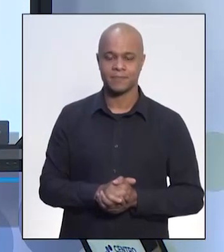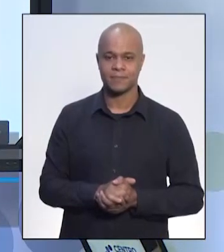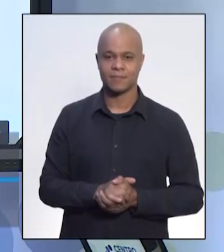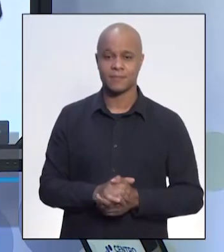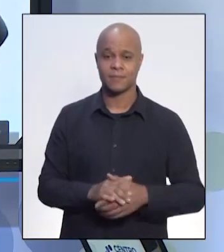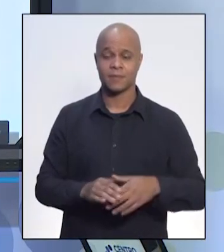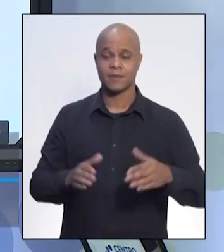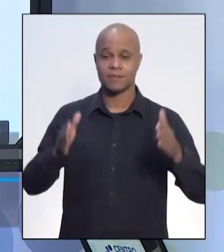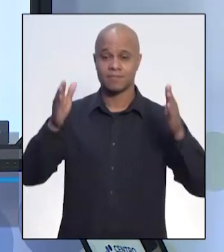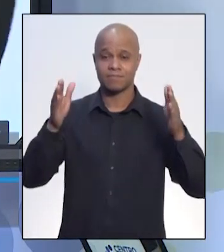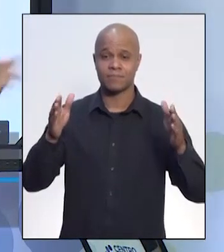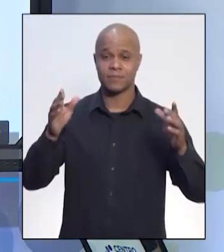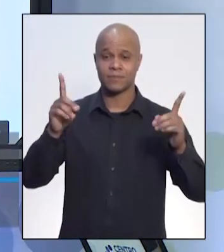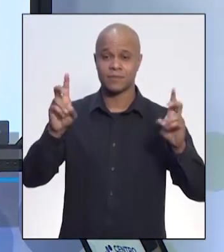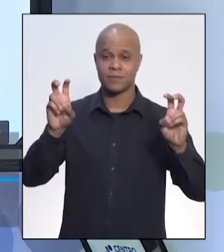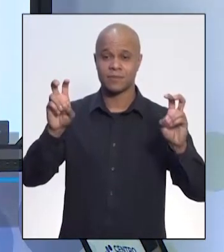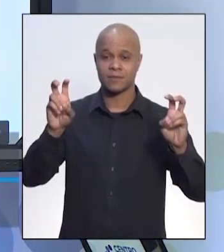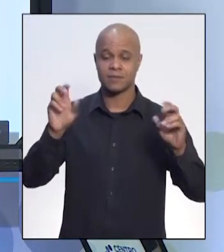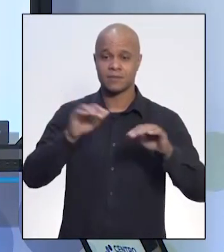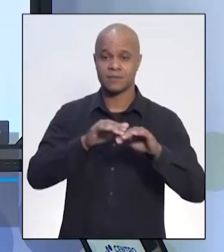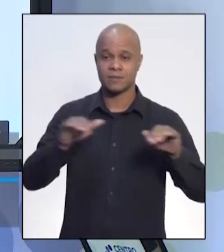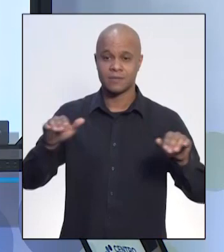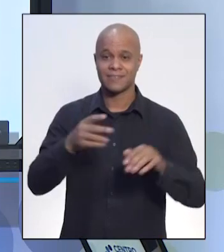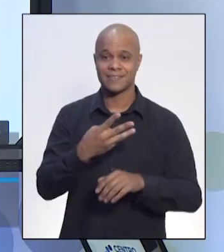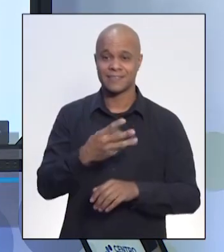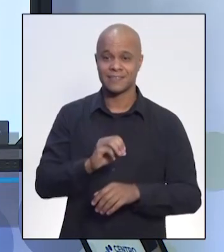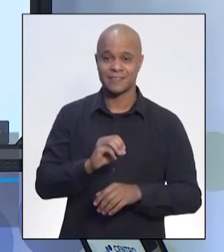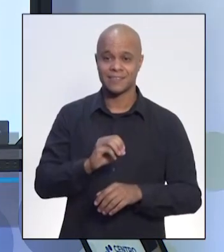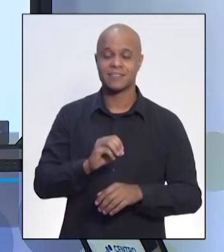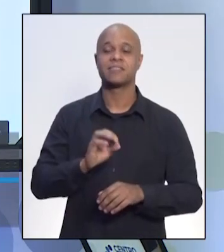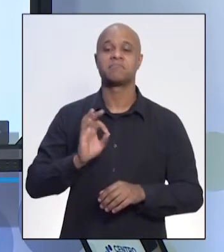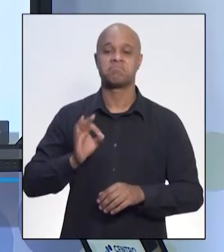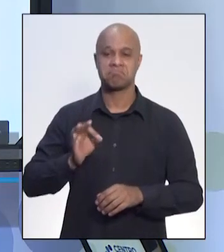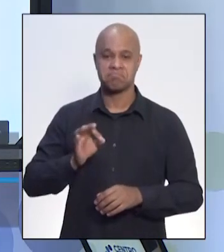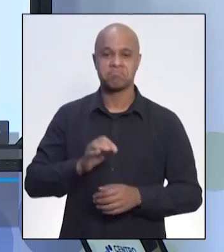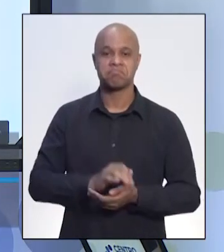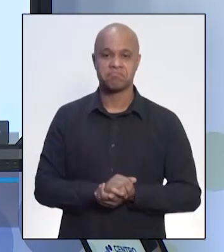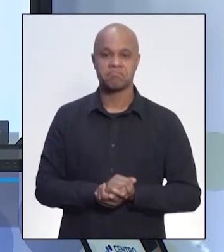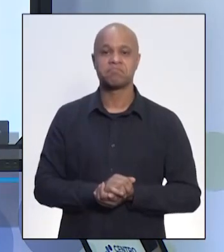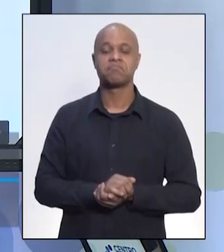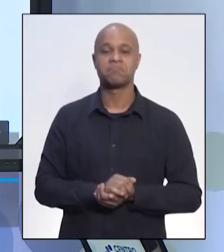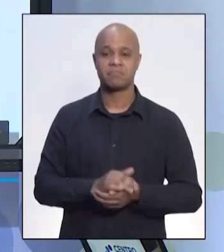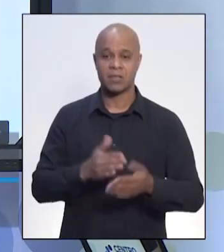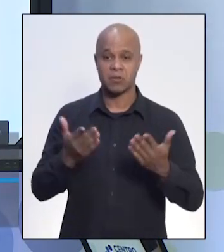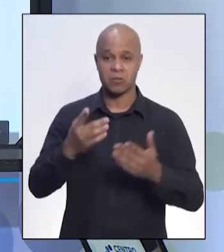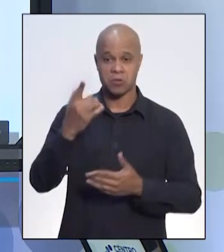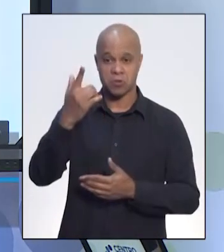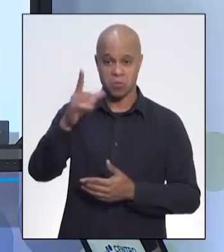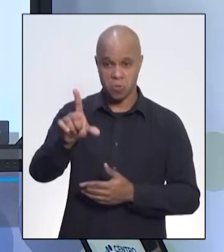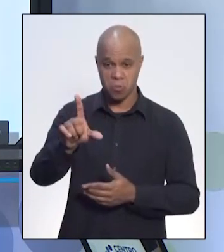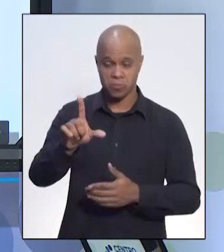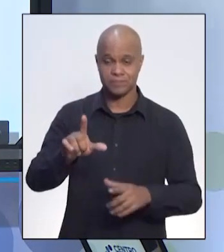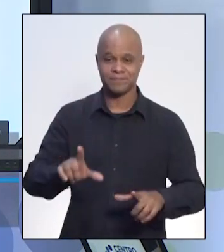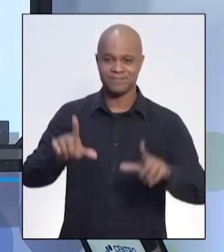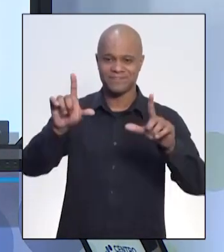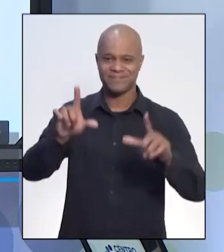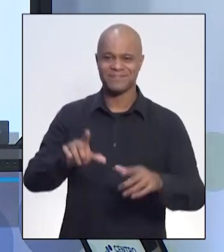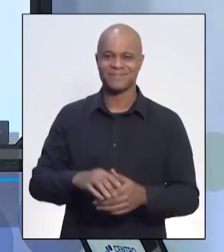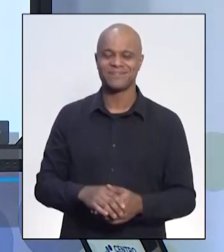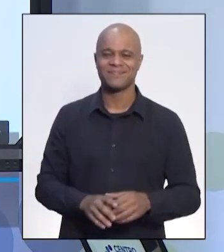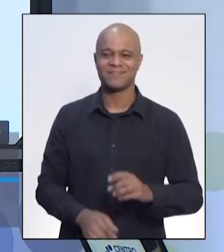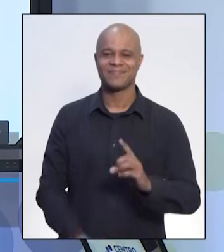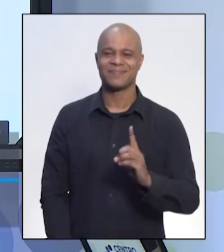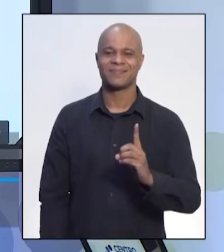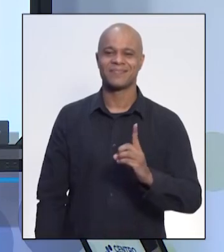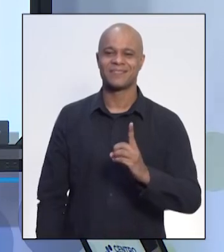metros, a área vai ser máxima. Tudo bem? Sim? Vamos para o item D? Então, slide do item D, por favor, na tela.